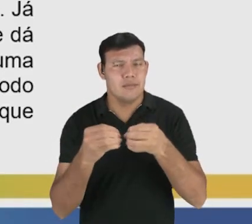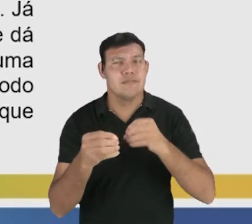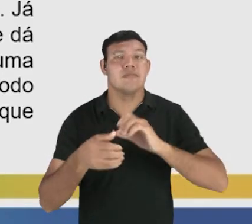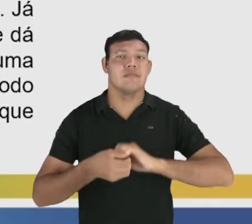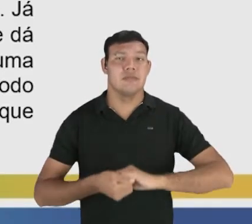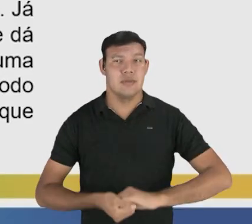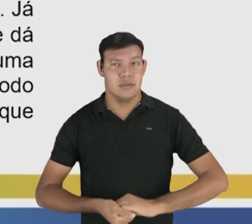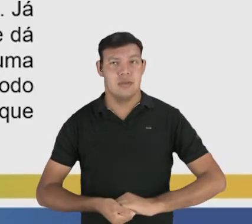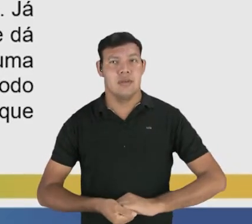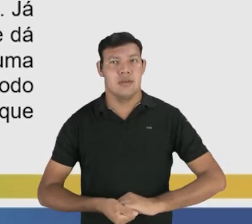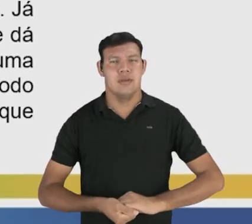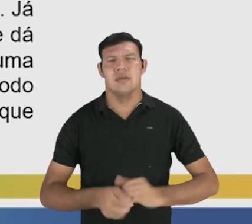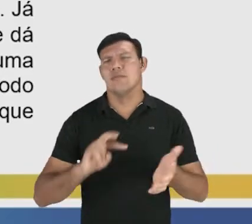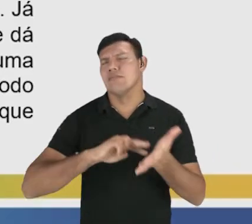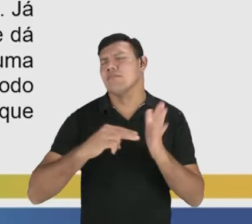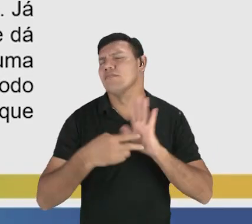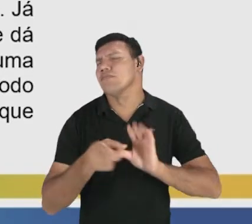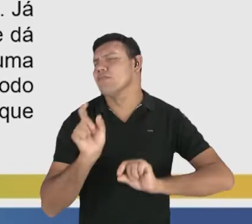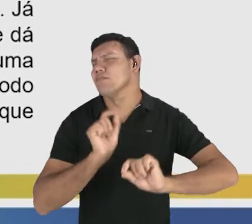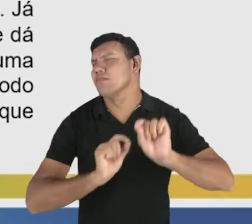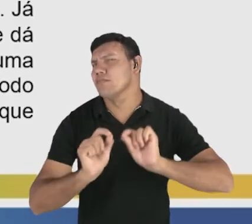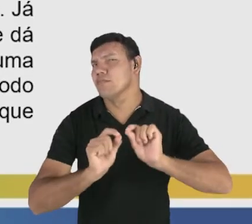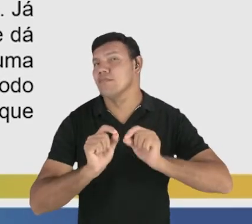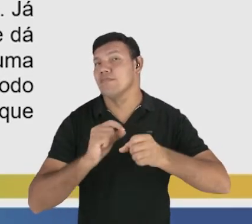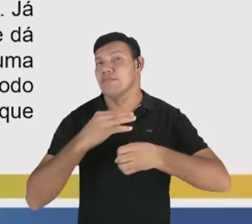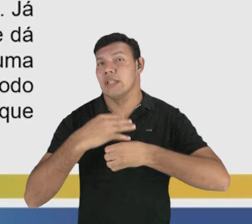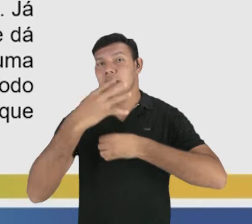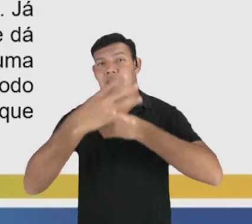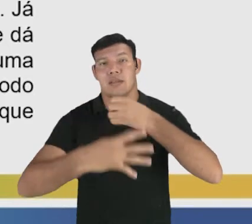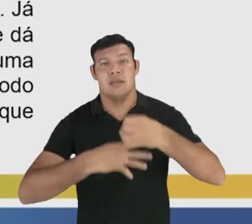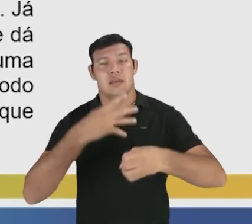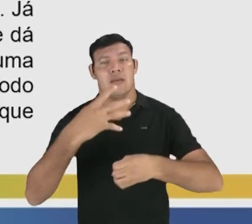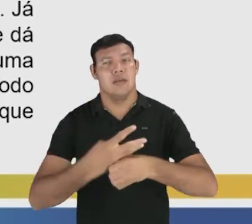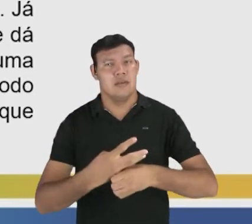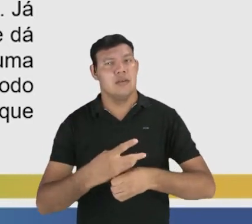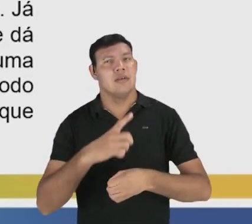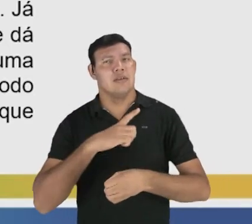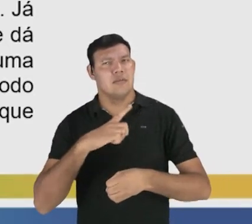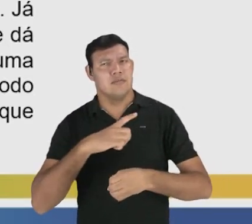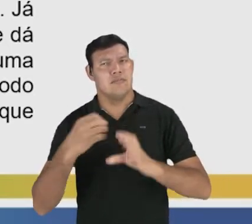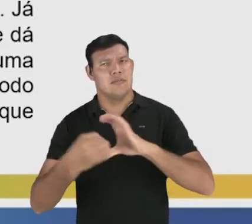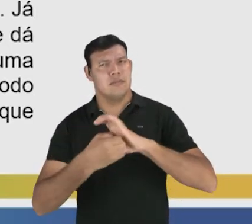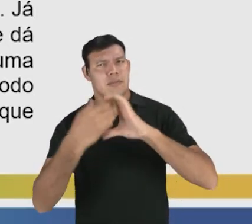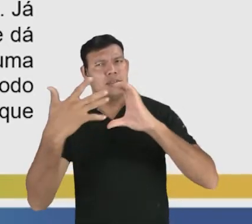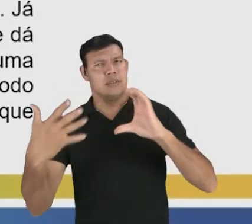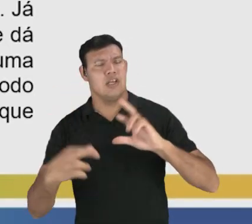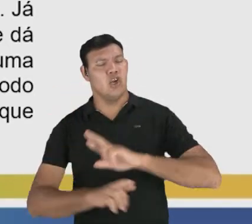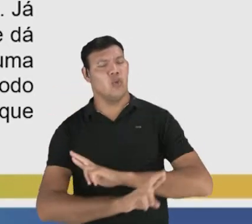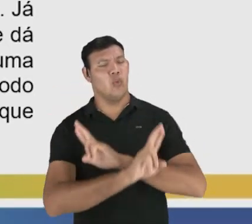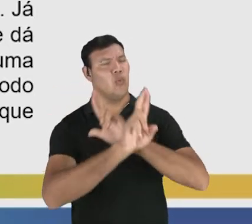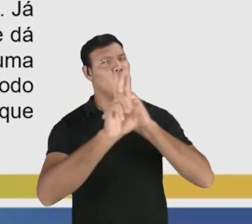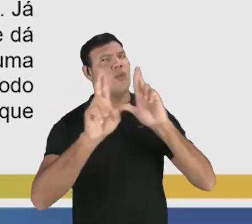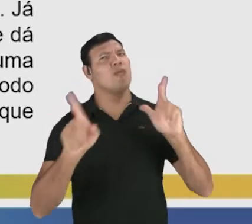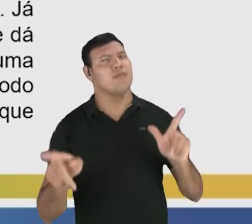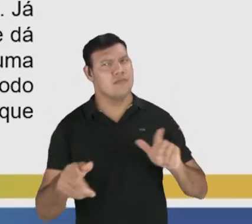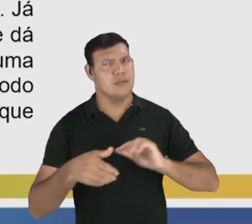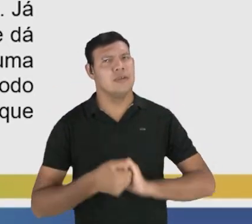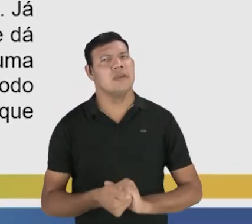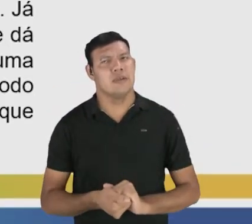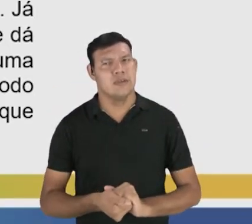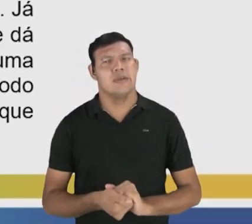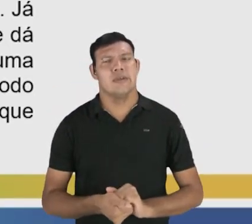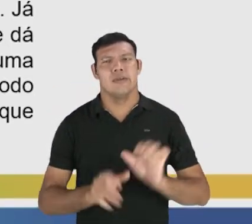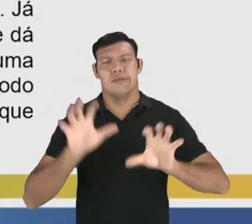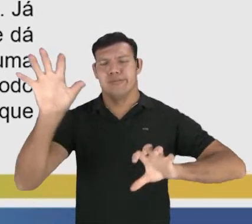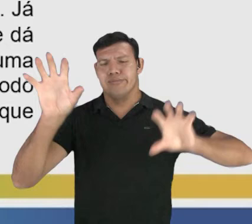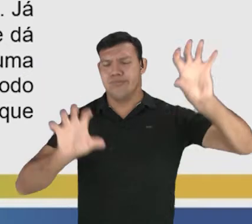Equador. E o que isso significa? Que as estações do ano elas podem possuir características um pouco diferentes, variando de